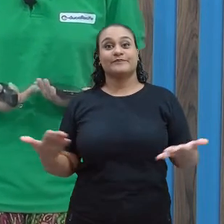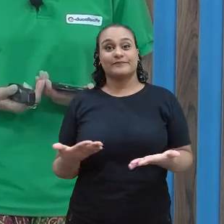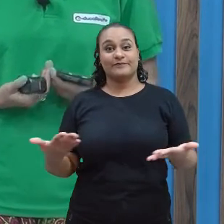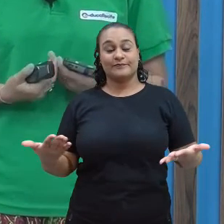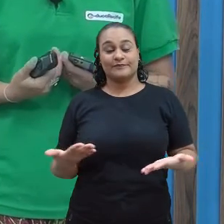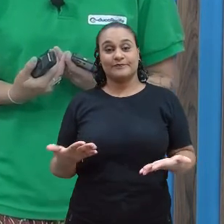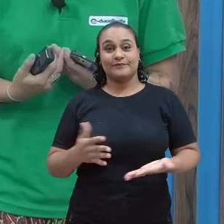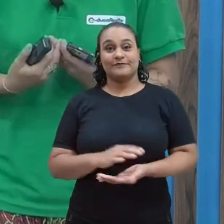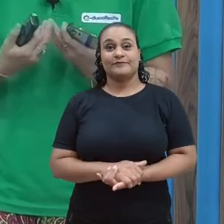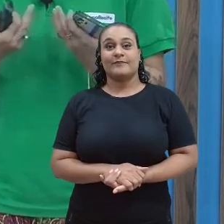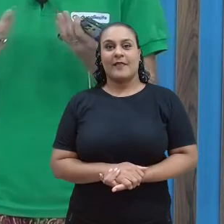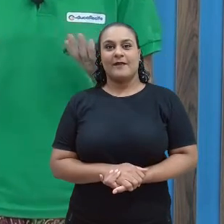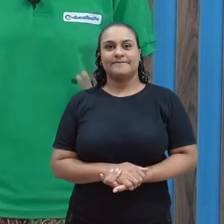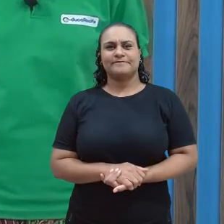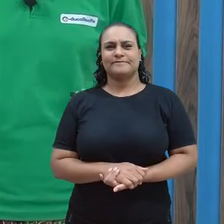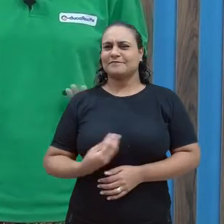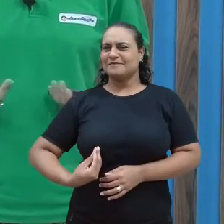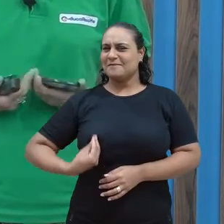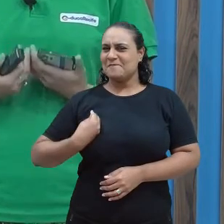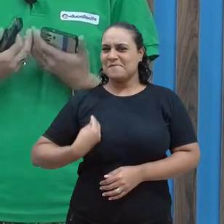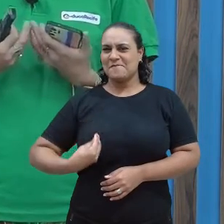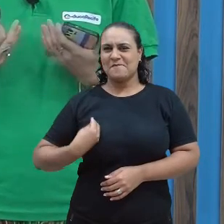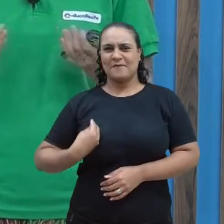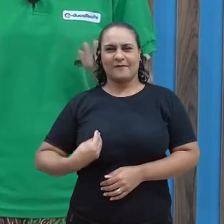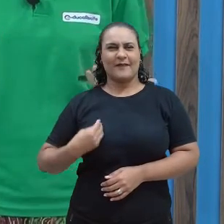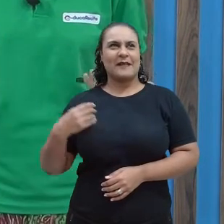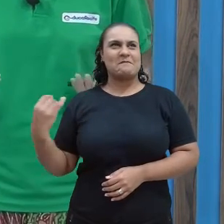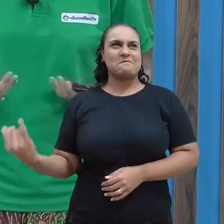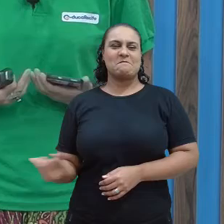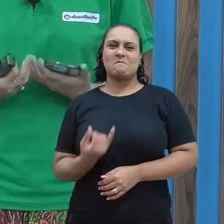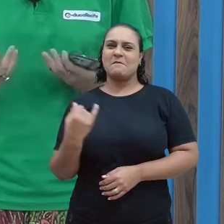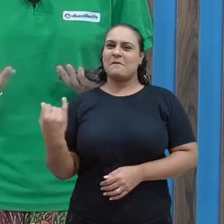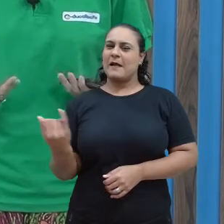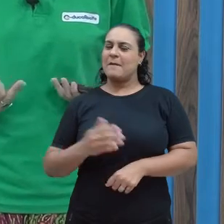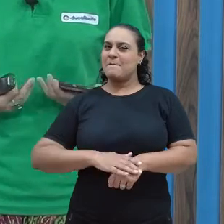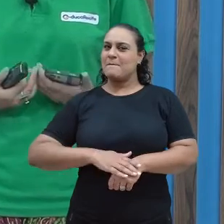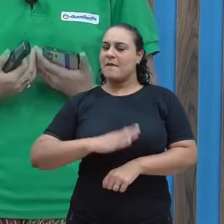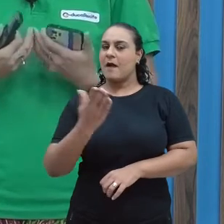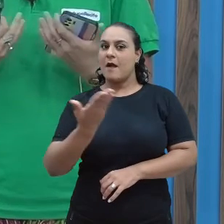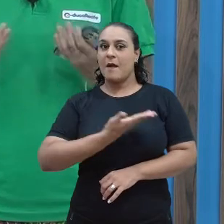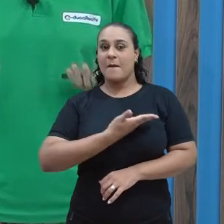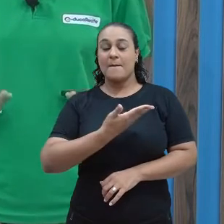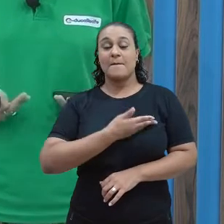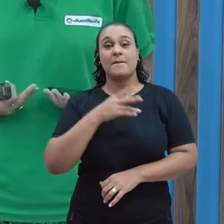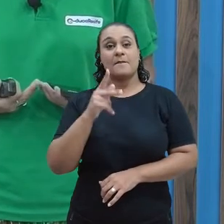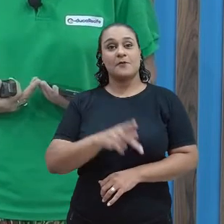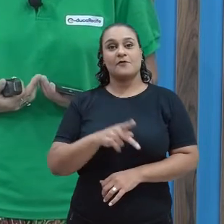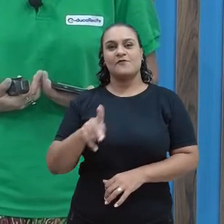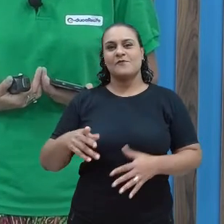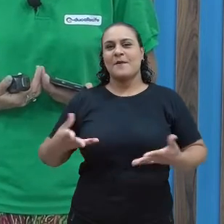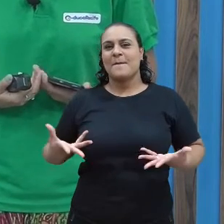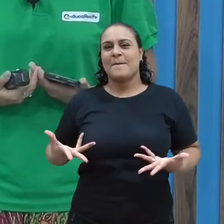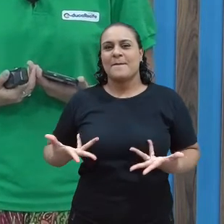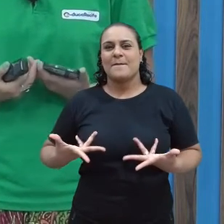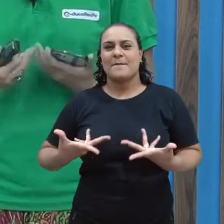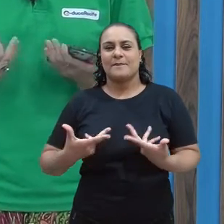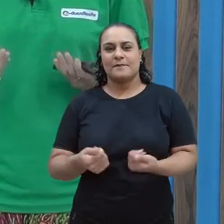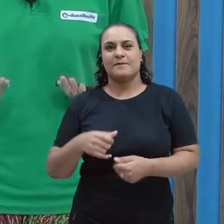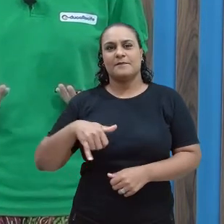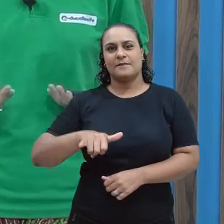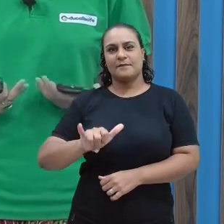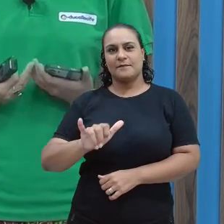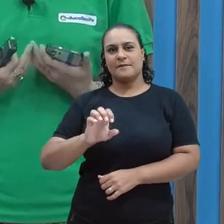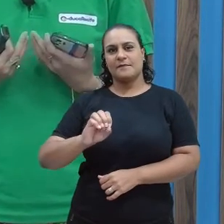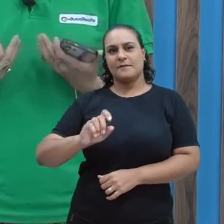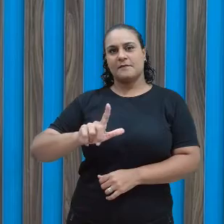né, com uma presença importantíssima, uma amiga e professora maravilhosa, que é